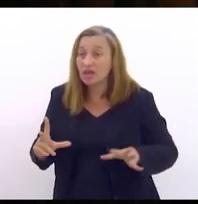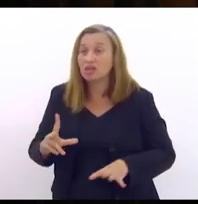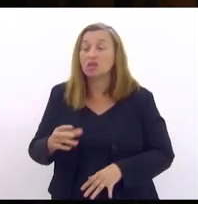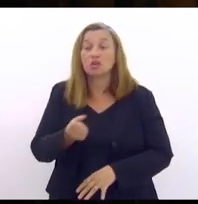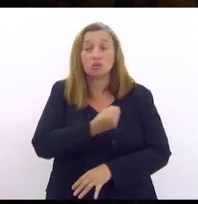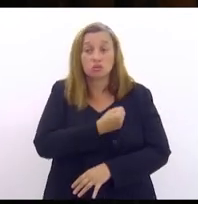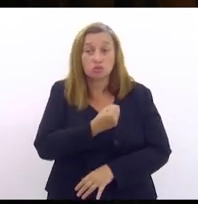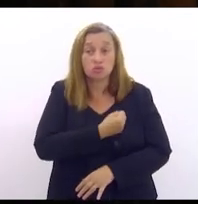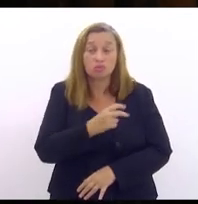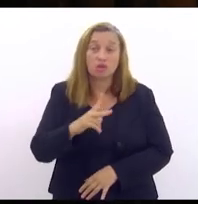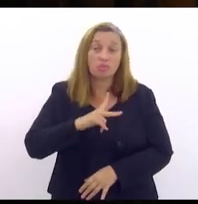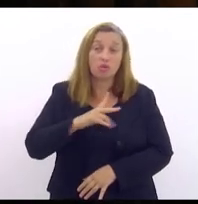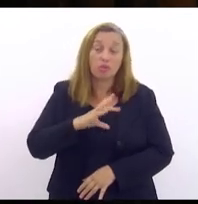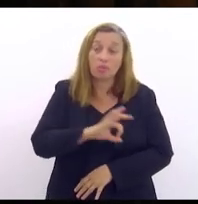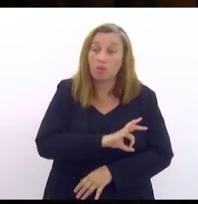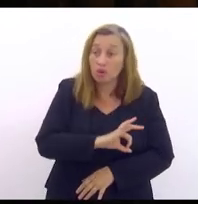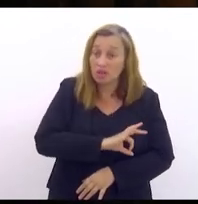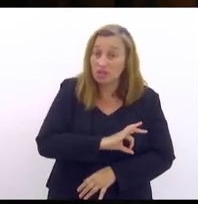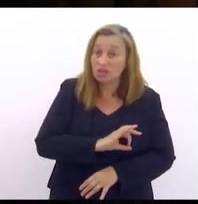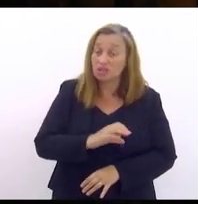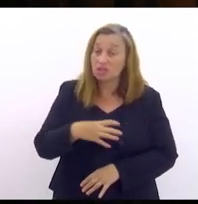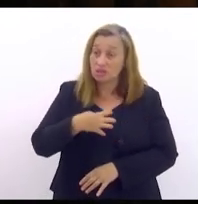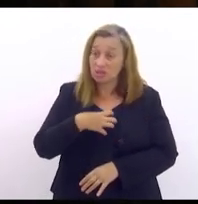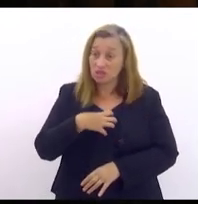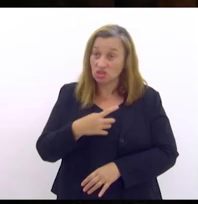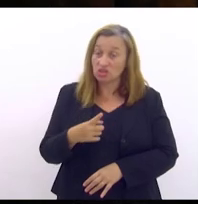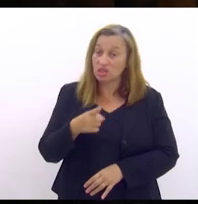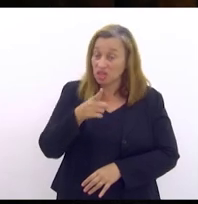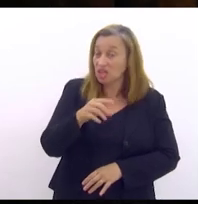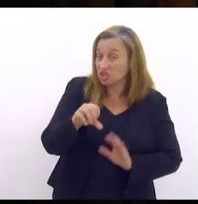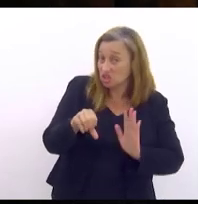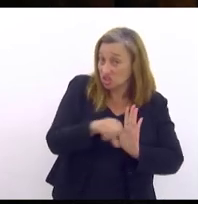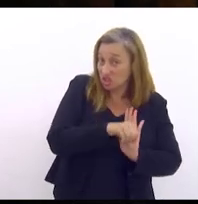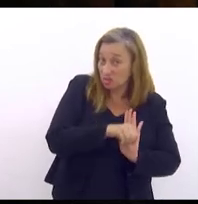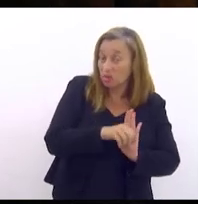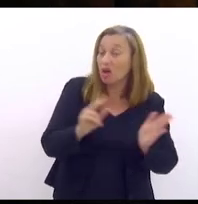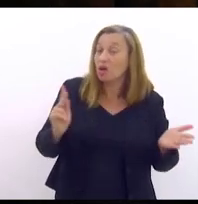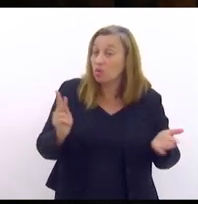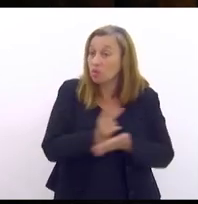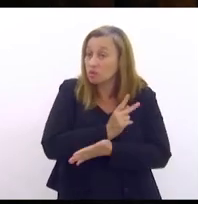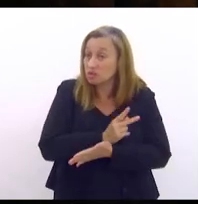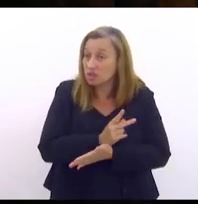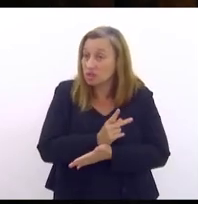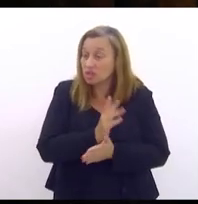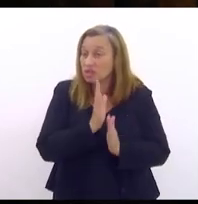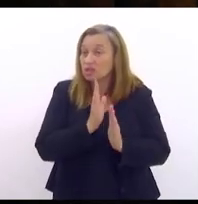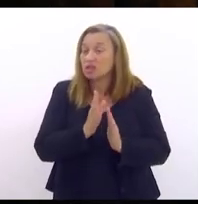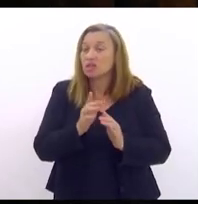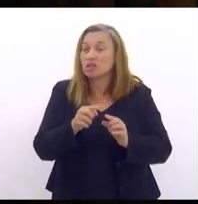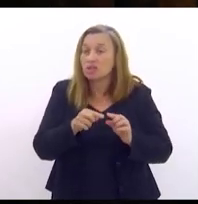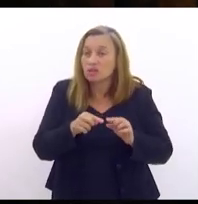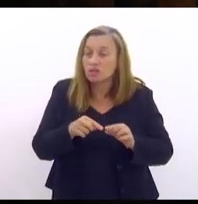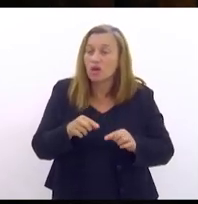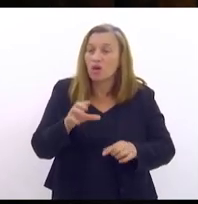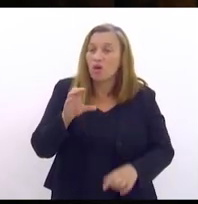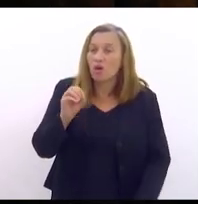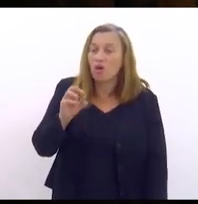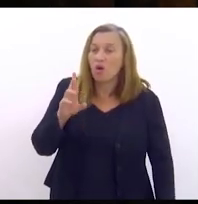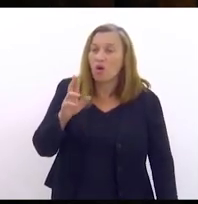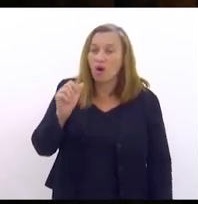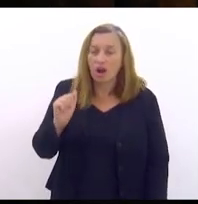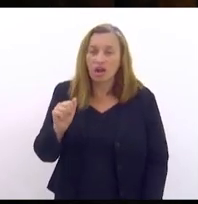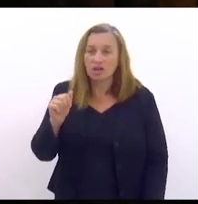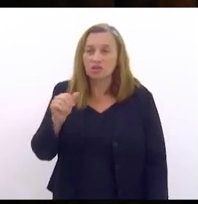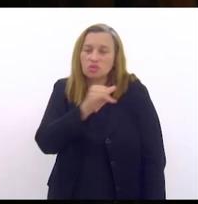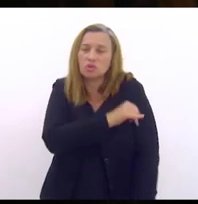militar no sentido de que, no caso especial, aqueles crimes que têm acontecido na orla do Rio de Janeiro, há mais